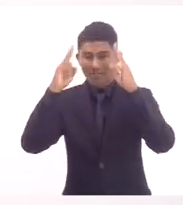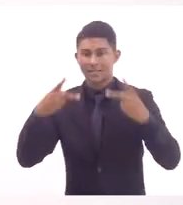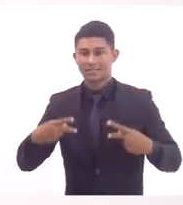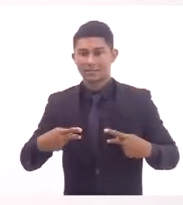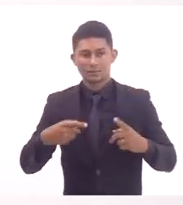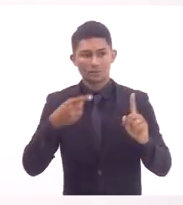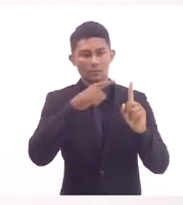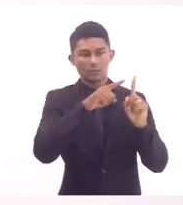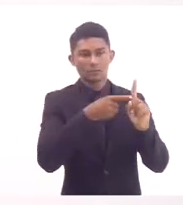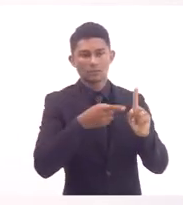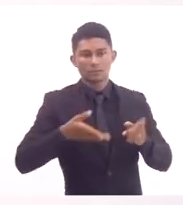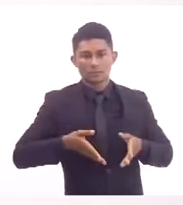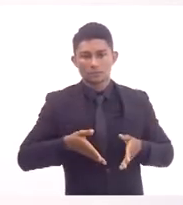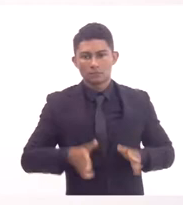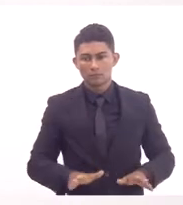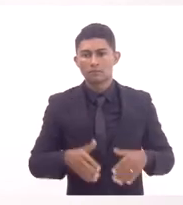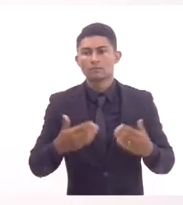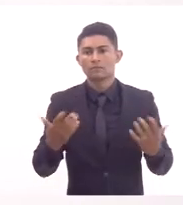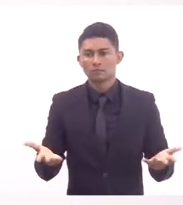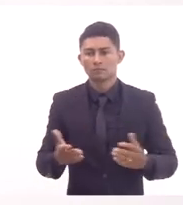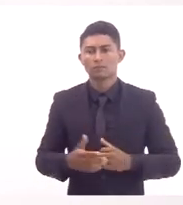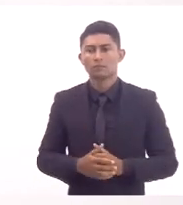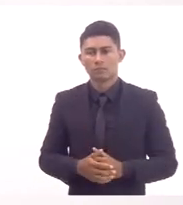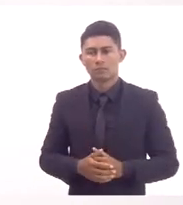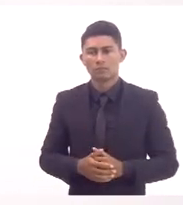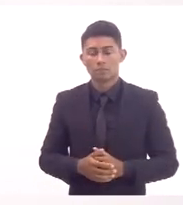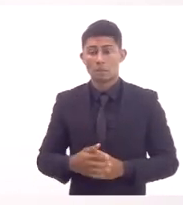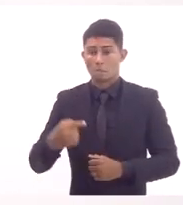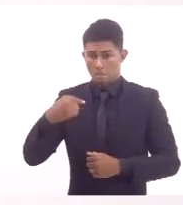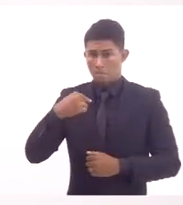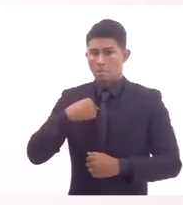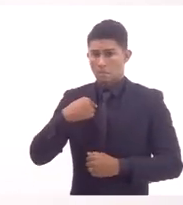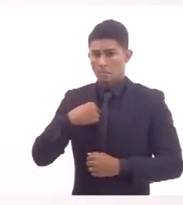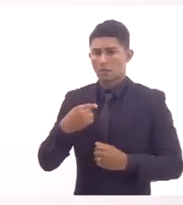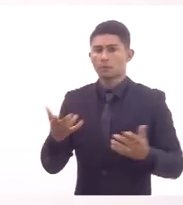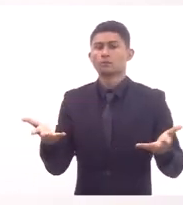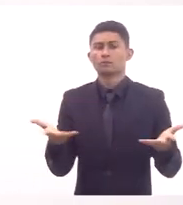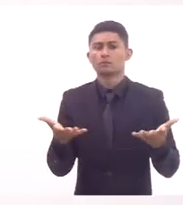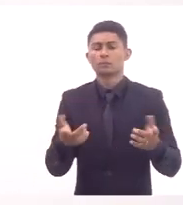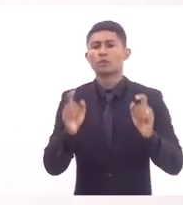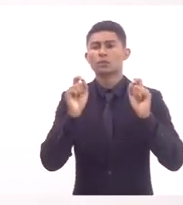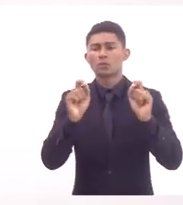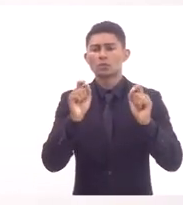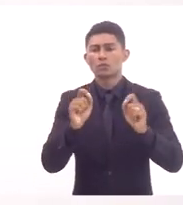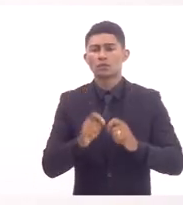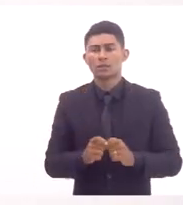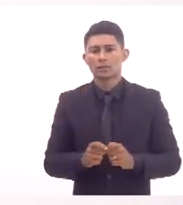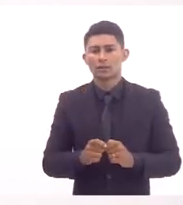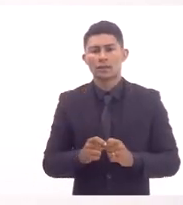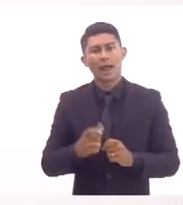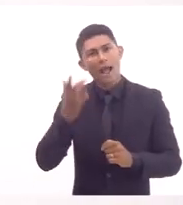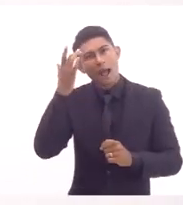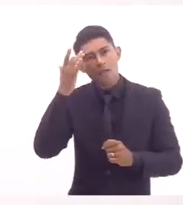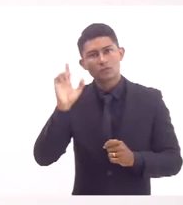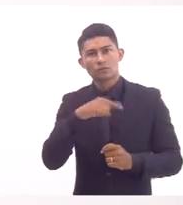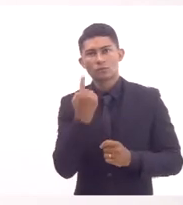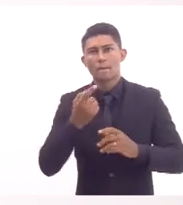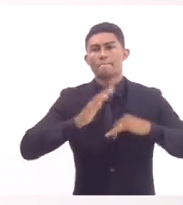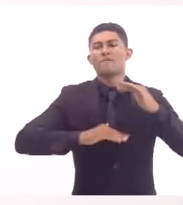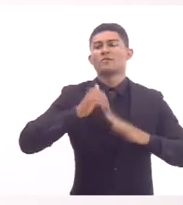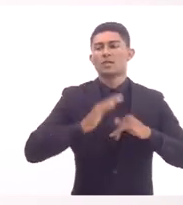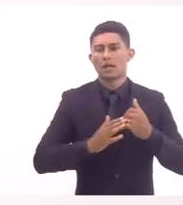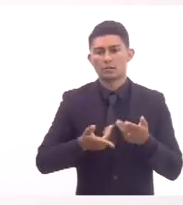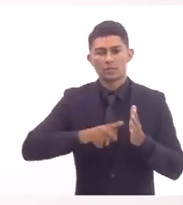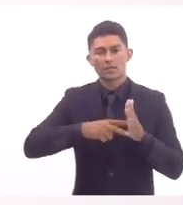essa expressão é essa tradução então eu hoje em dia gosto de significar a nossa profissão